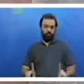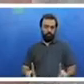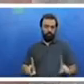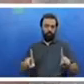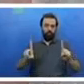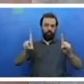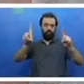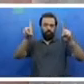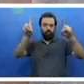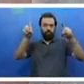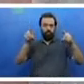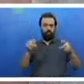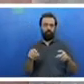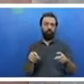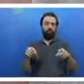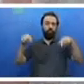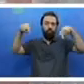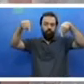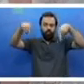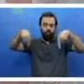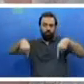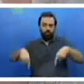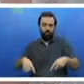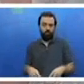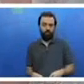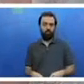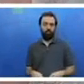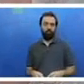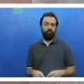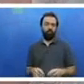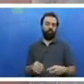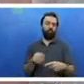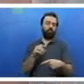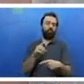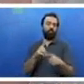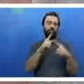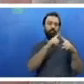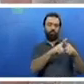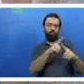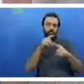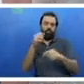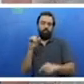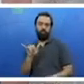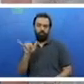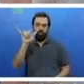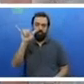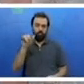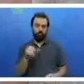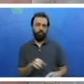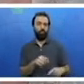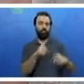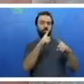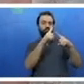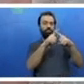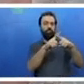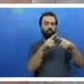eu divido. Vamos lá, eu tenho duas grandezas, x e y. Se eu divido x por